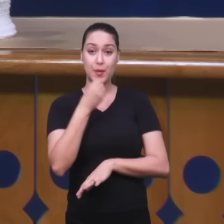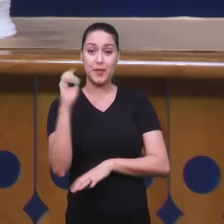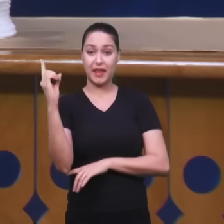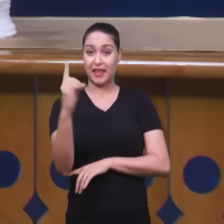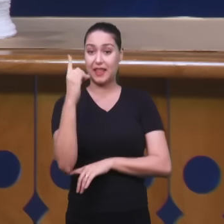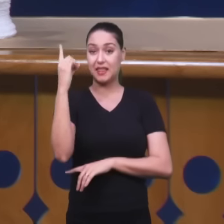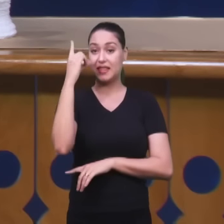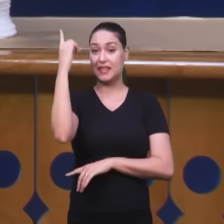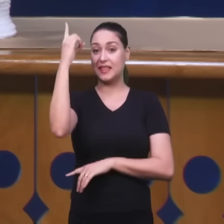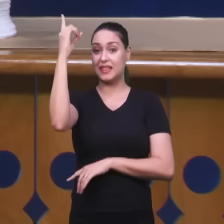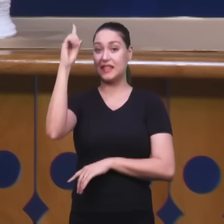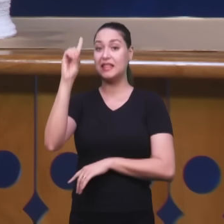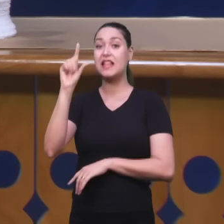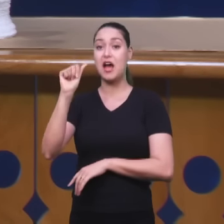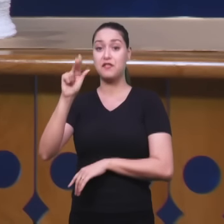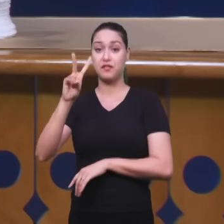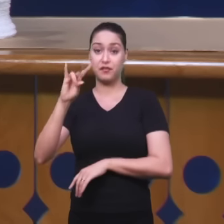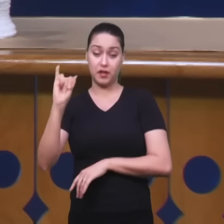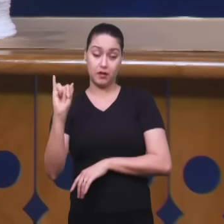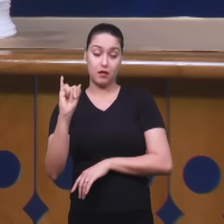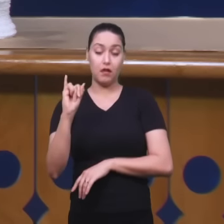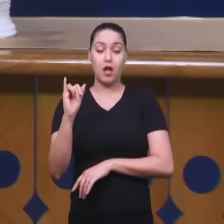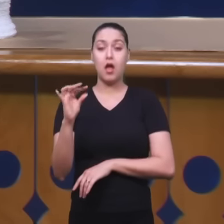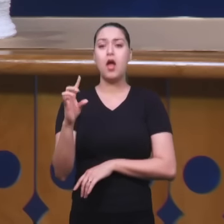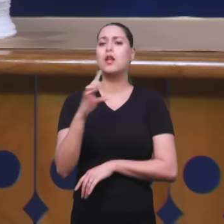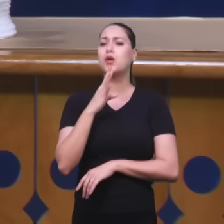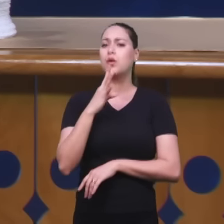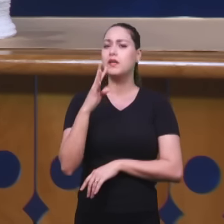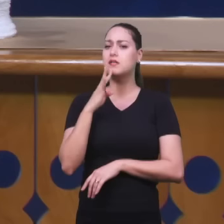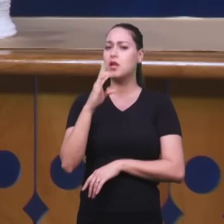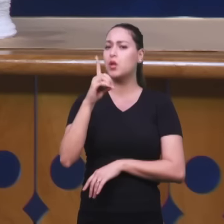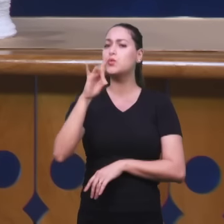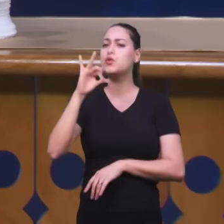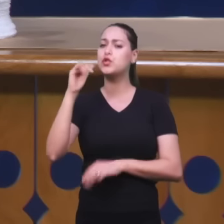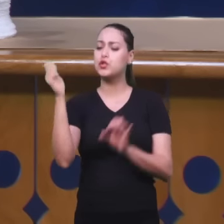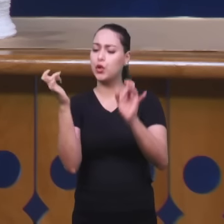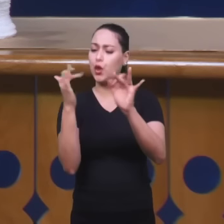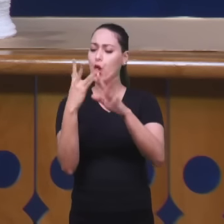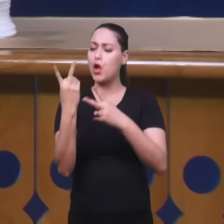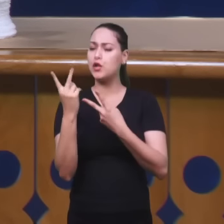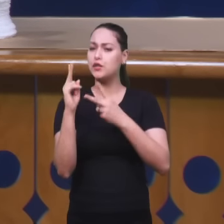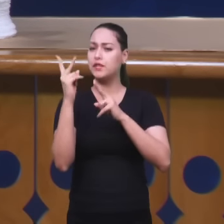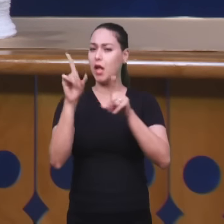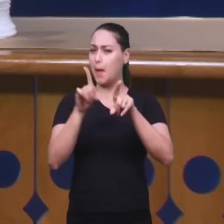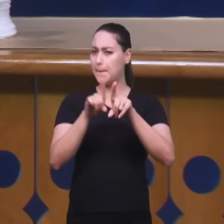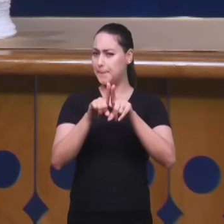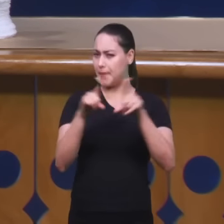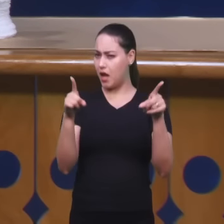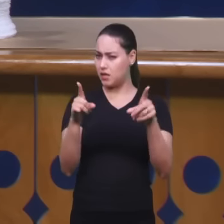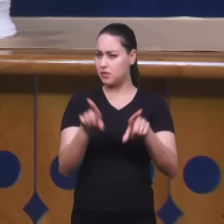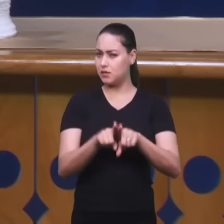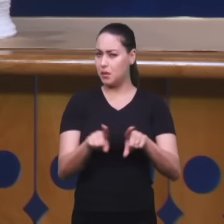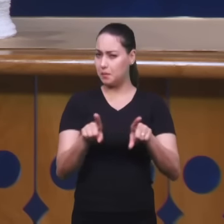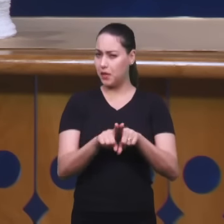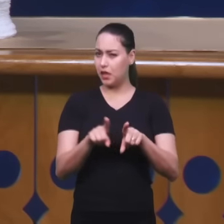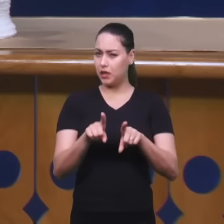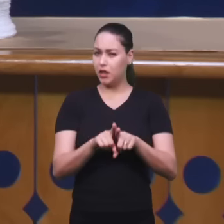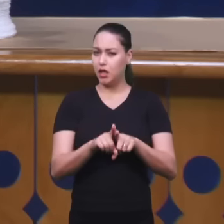vitórias Mas também conhecia os dias de aflição Os dias de angústias